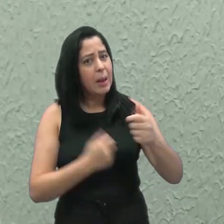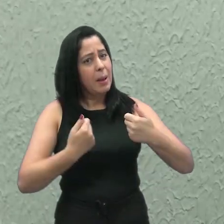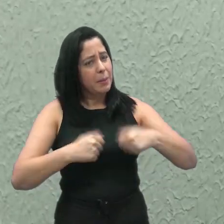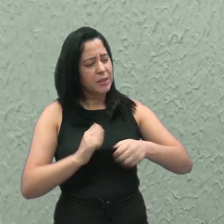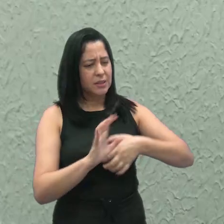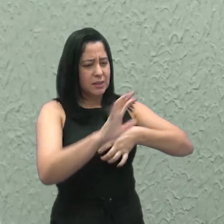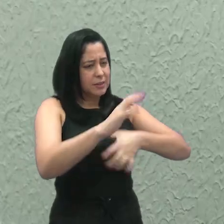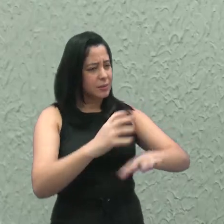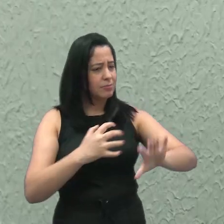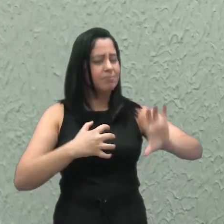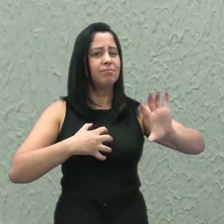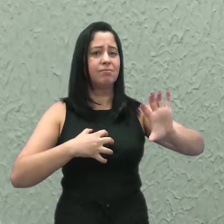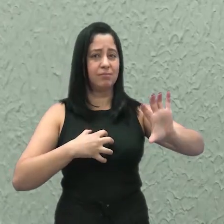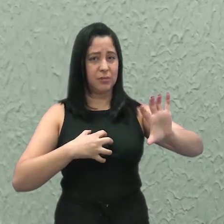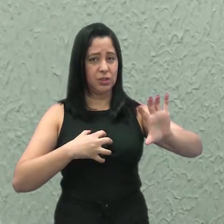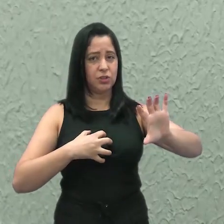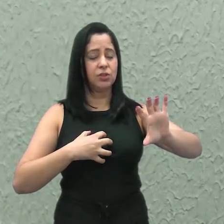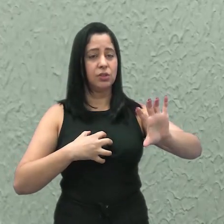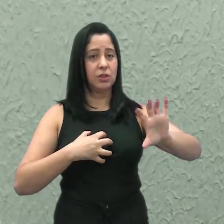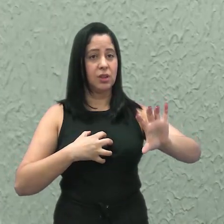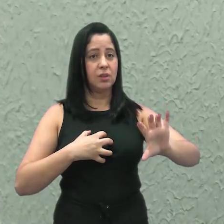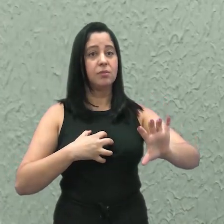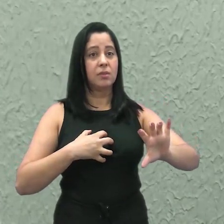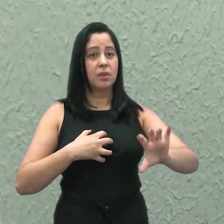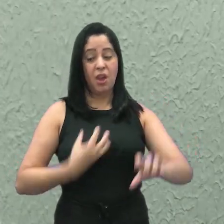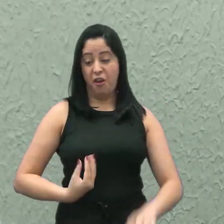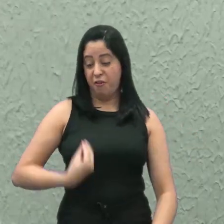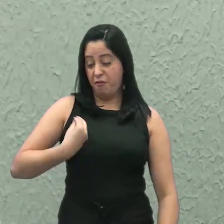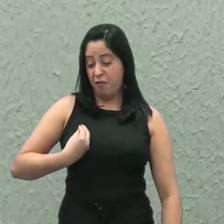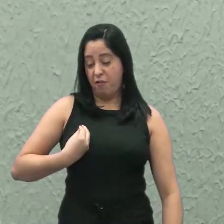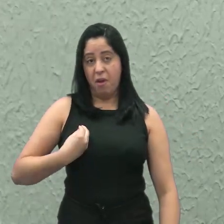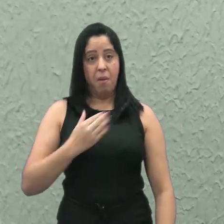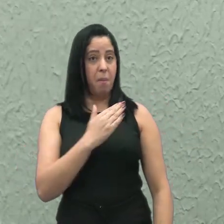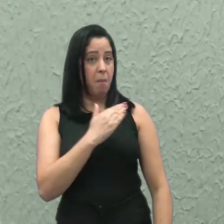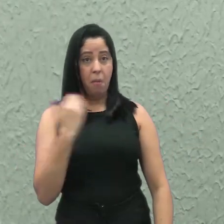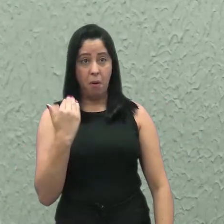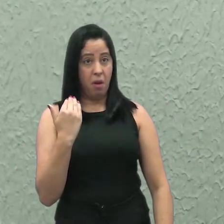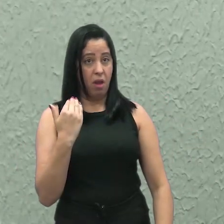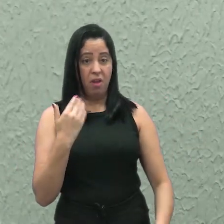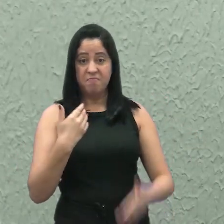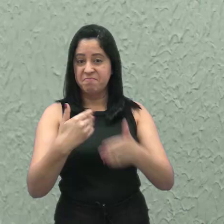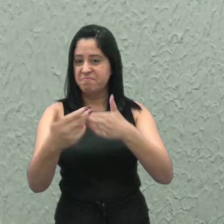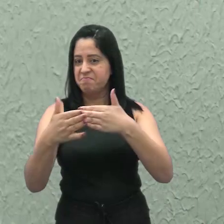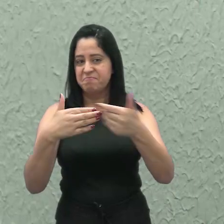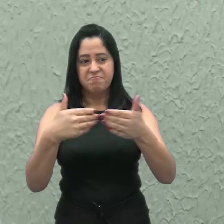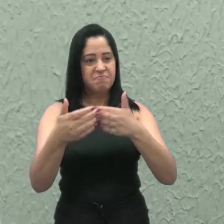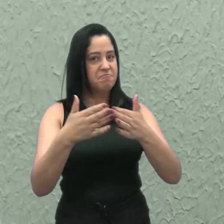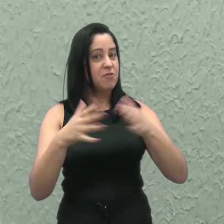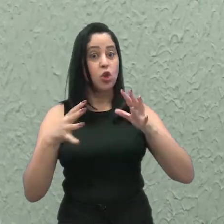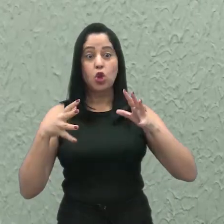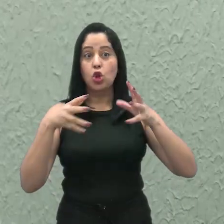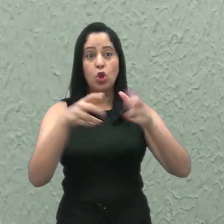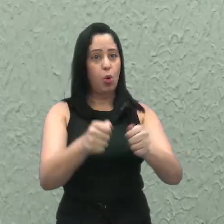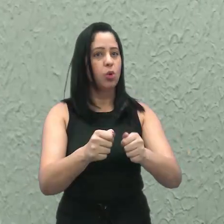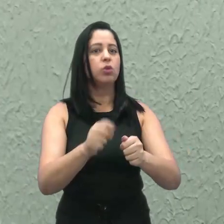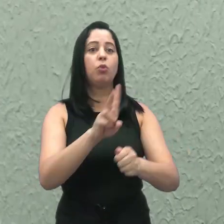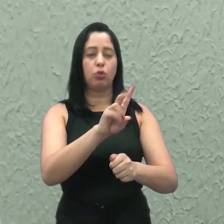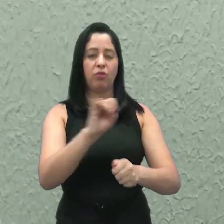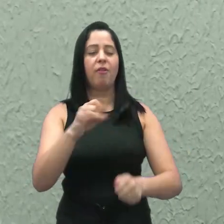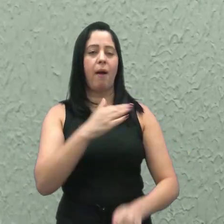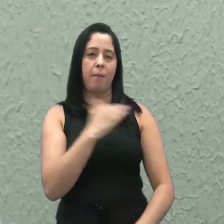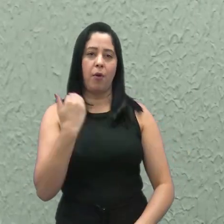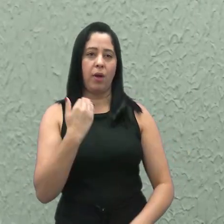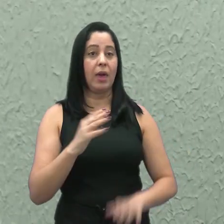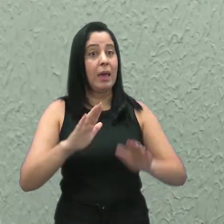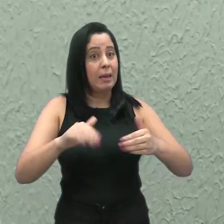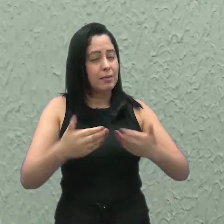lugar do outro. Porque a vida e a morte é para todos. Então, a partir do momento que você tem um olhar de amor